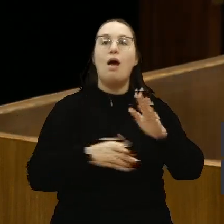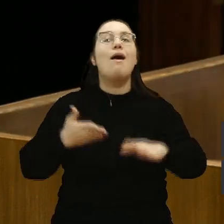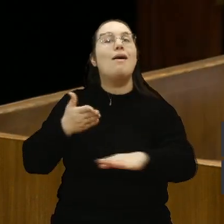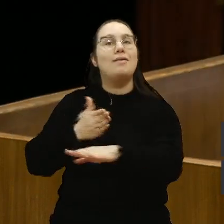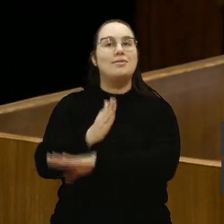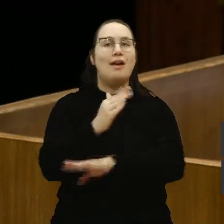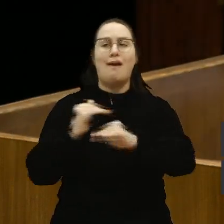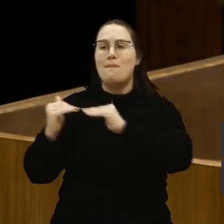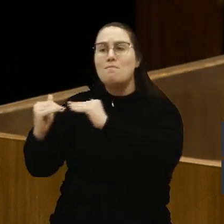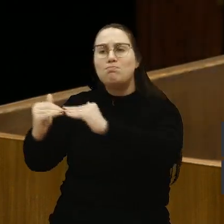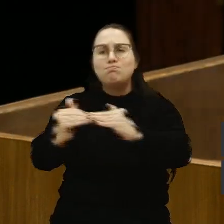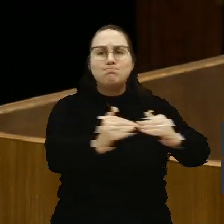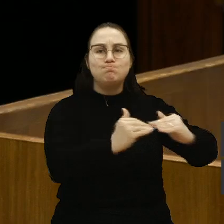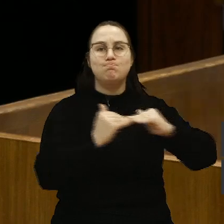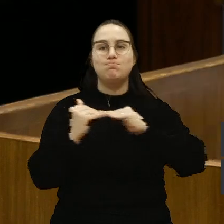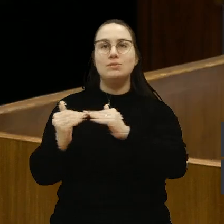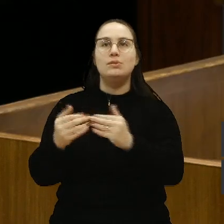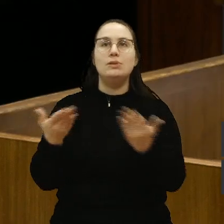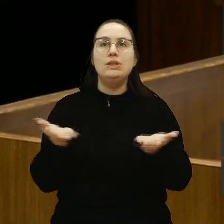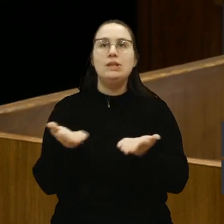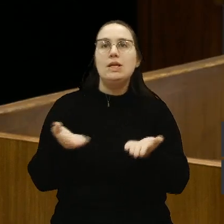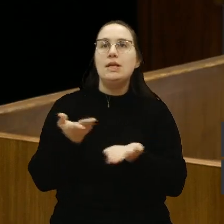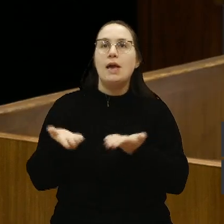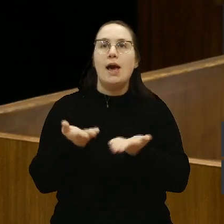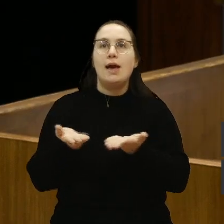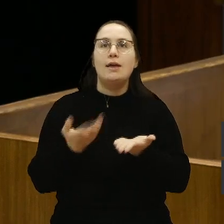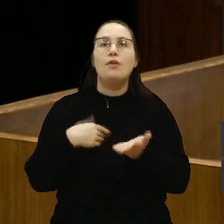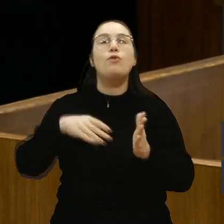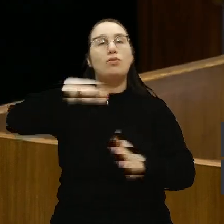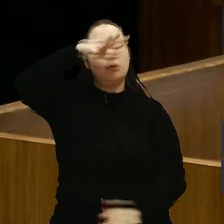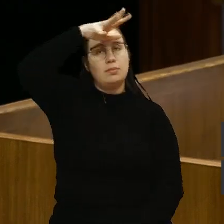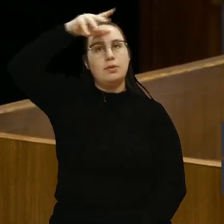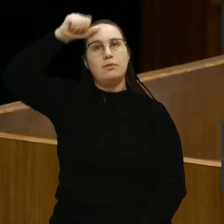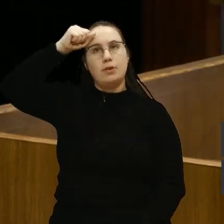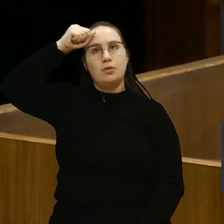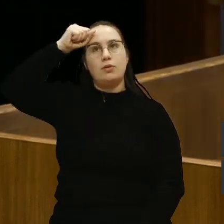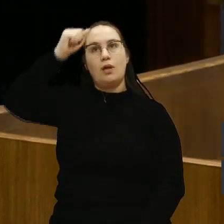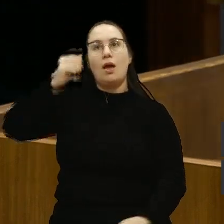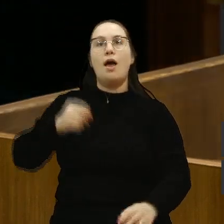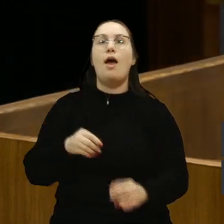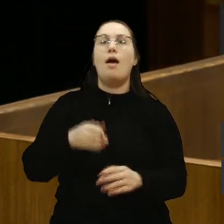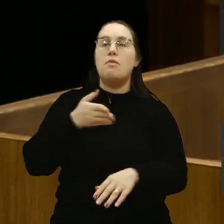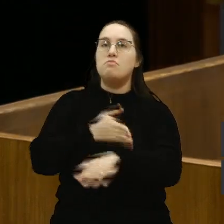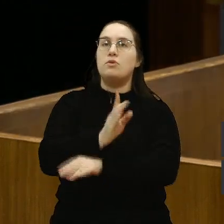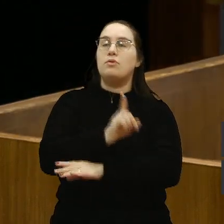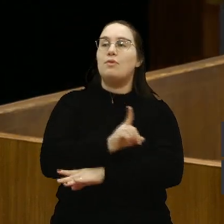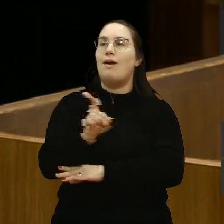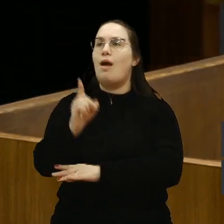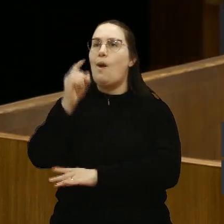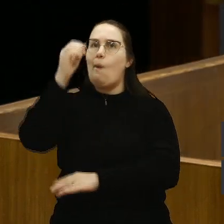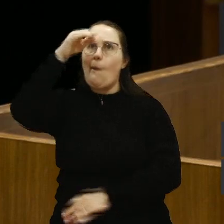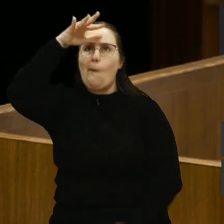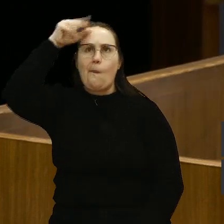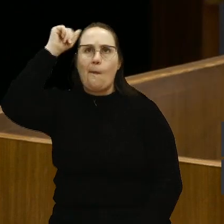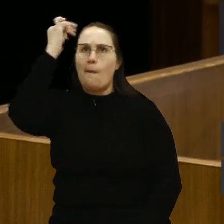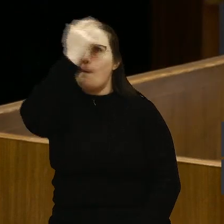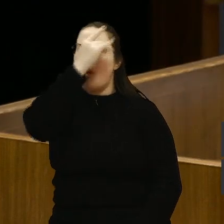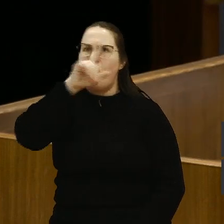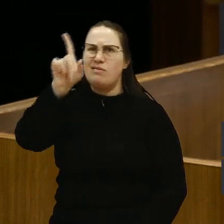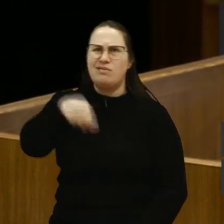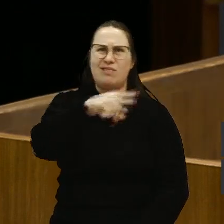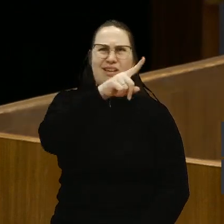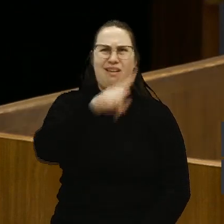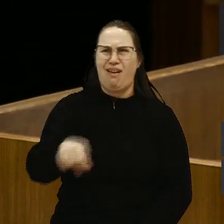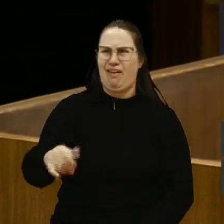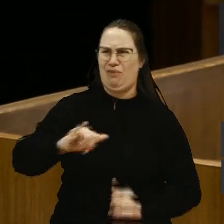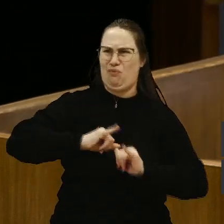por unanimidade. E foi para a prefeitura, né? Aprovado por unanimidade, o prefeito vem com o veto agora,